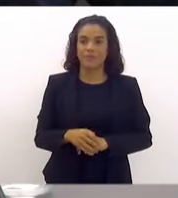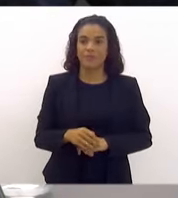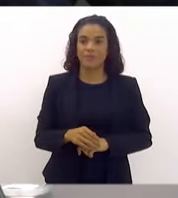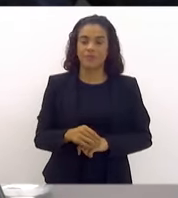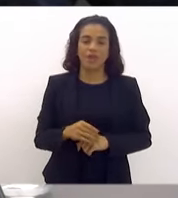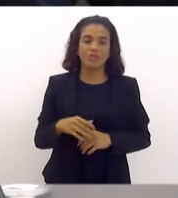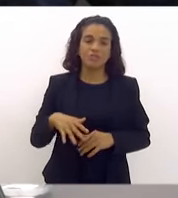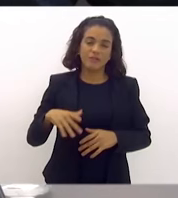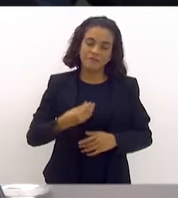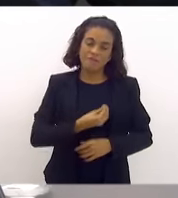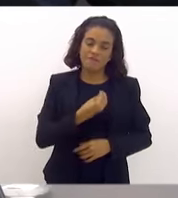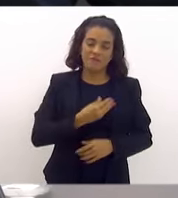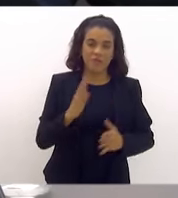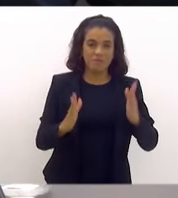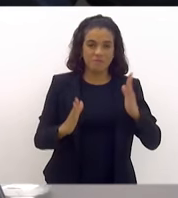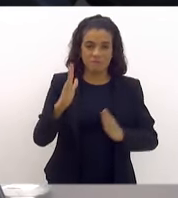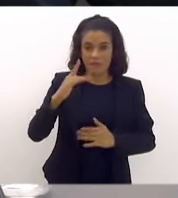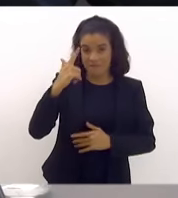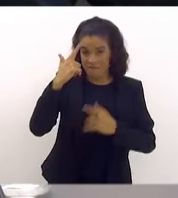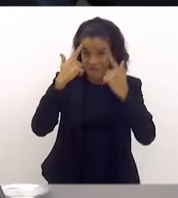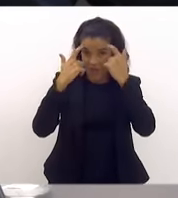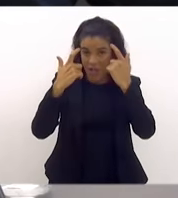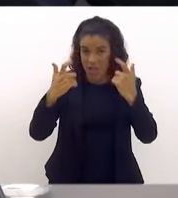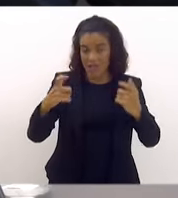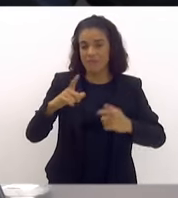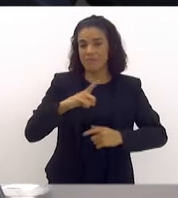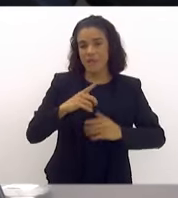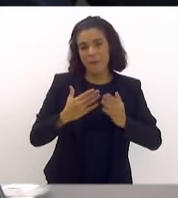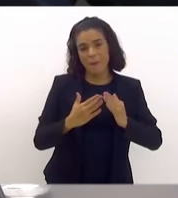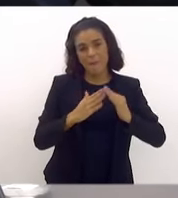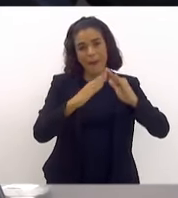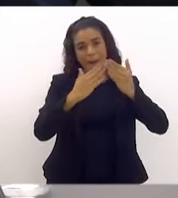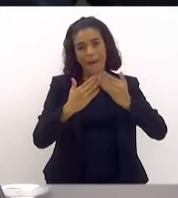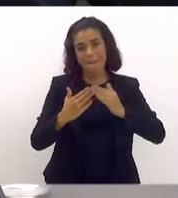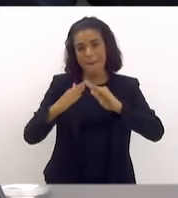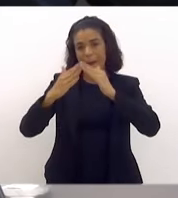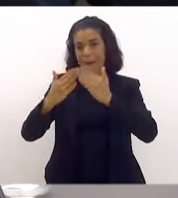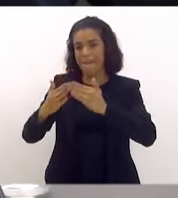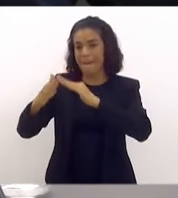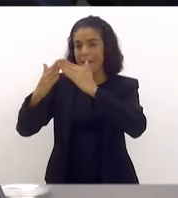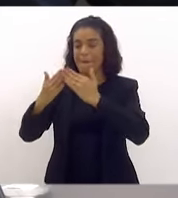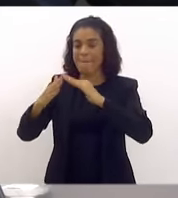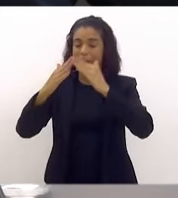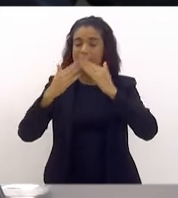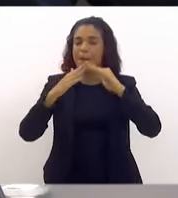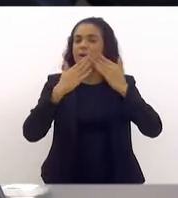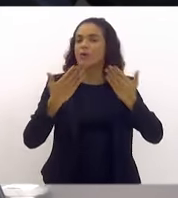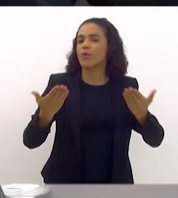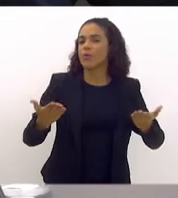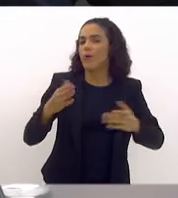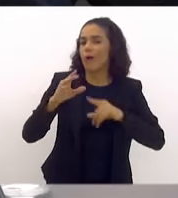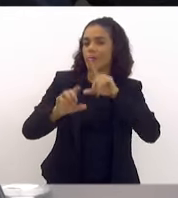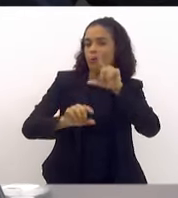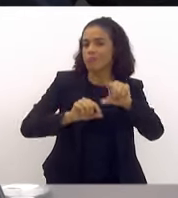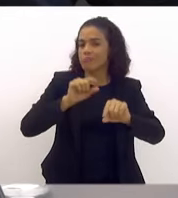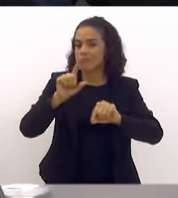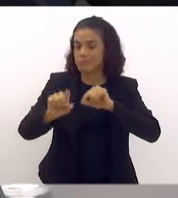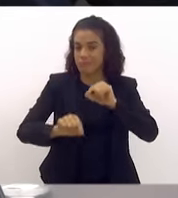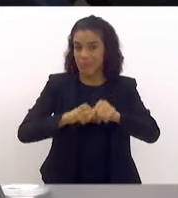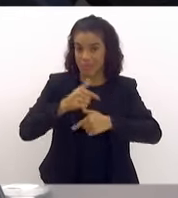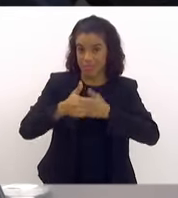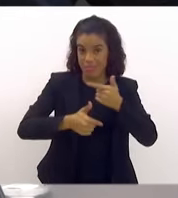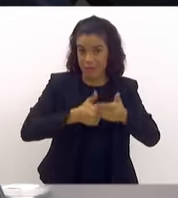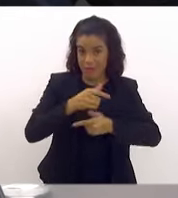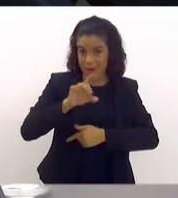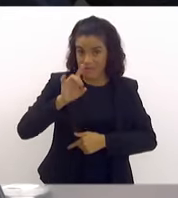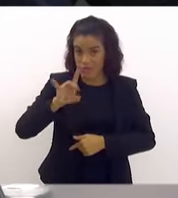muito grande eh temos comunidades sitiadas né vamos supor qual seria a alternativa a isso trabalharmos só